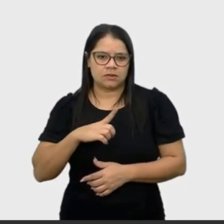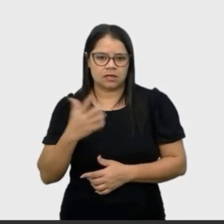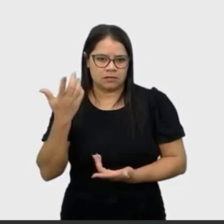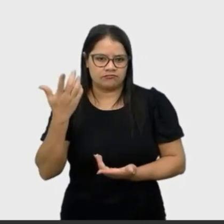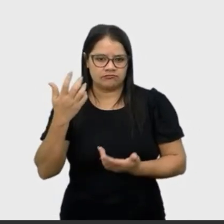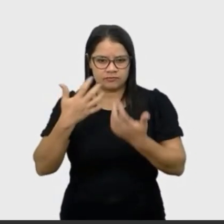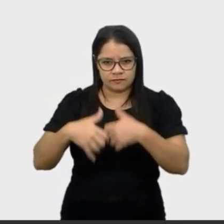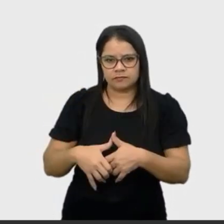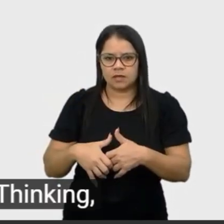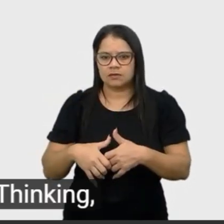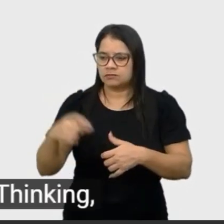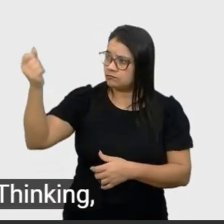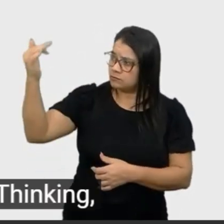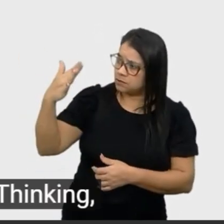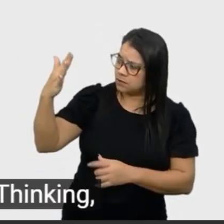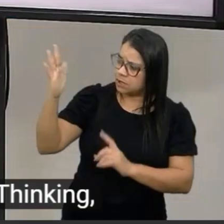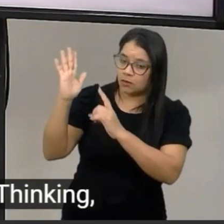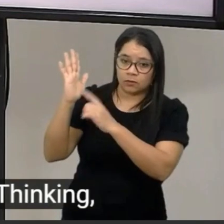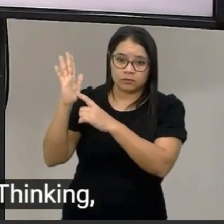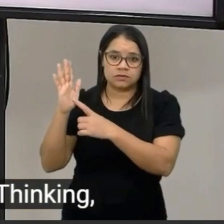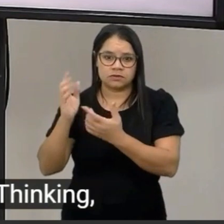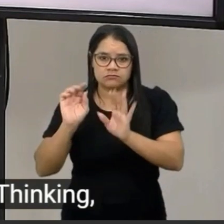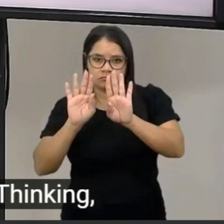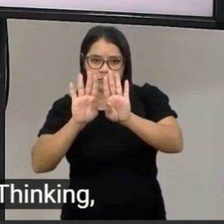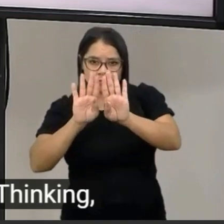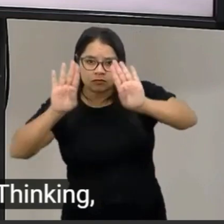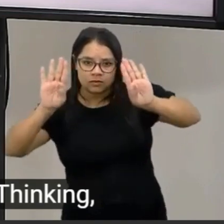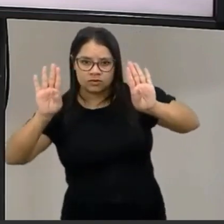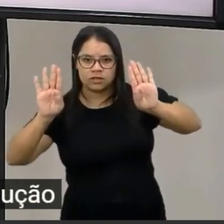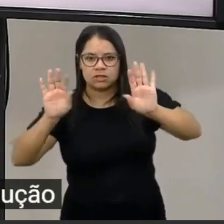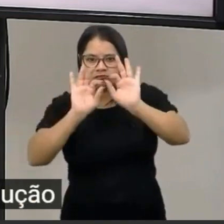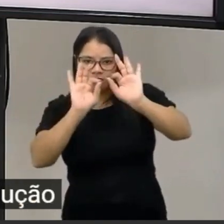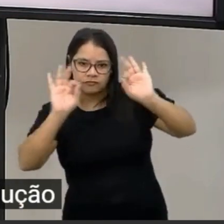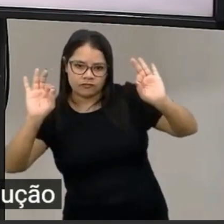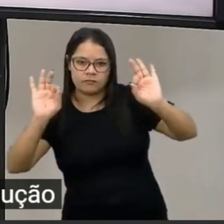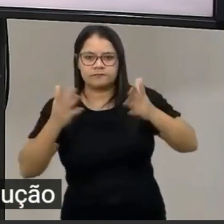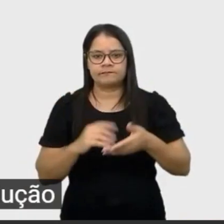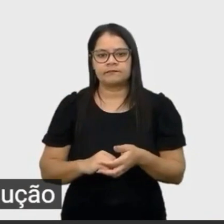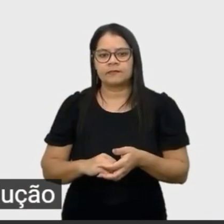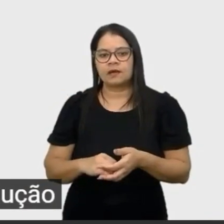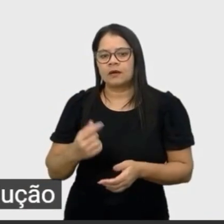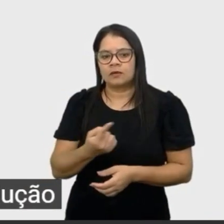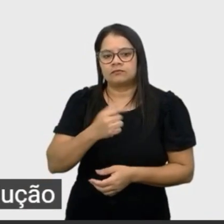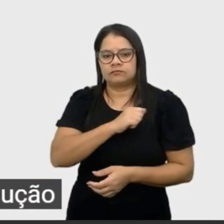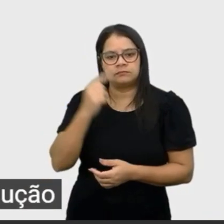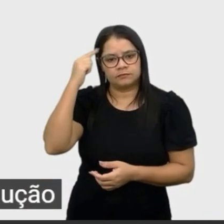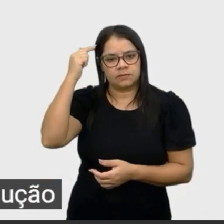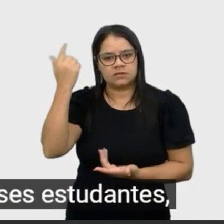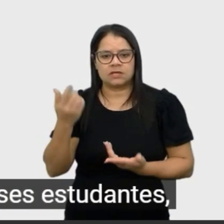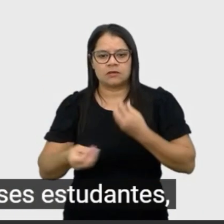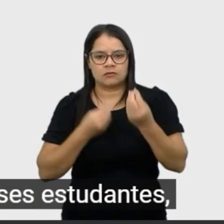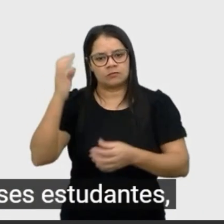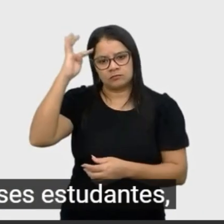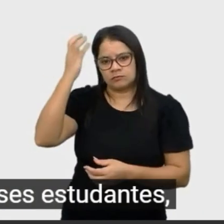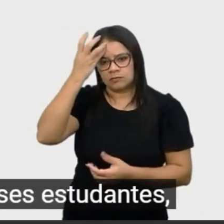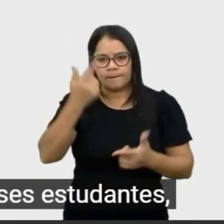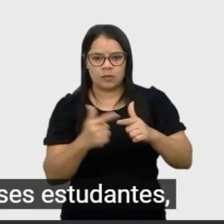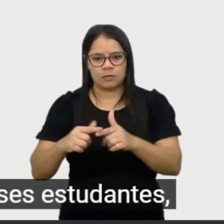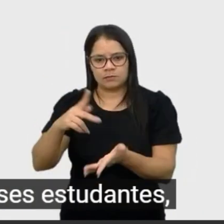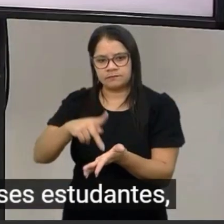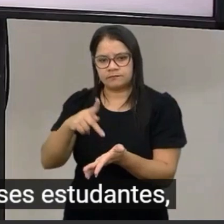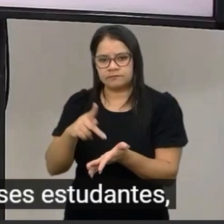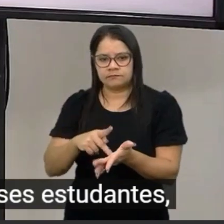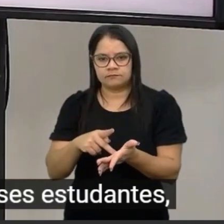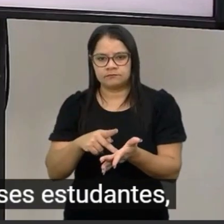ou abrir uma cortina. Eu dou como sugestão a metodologia Design de Think, então, que os estudantes devem pensar em uma solução para um problema real.